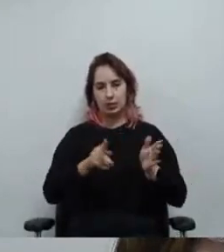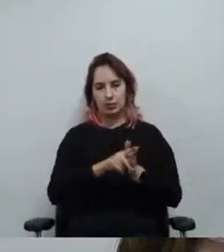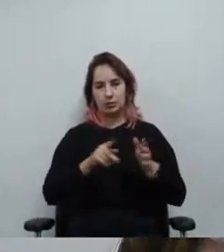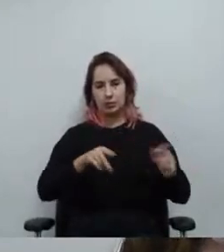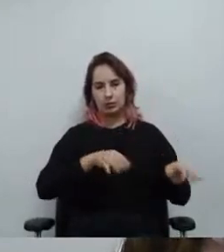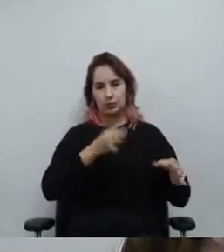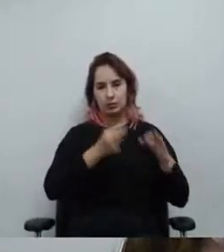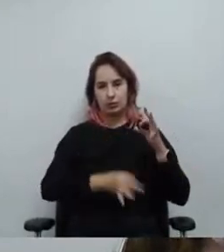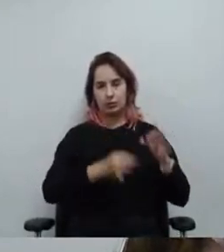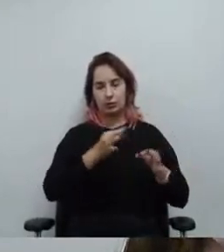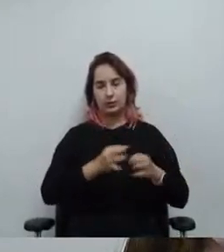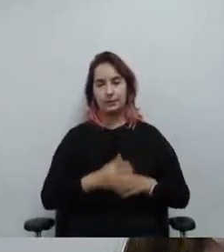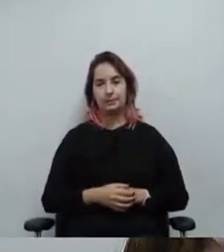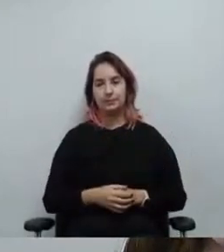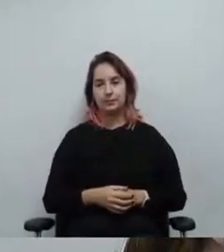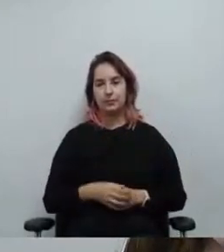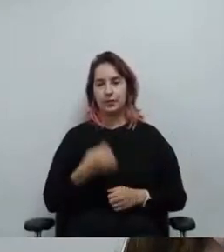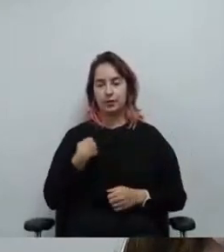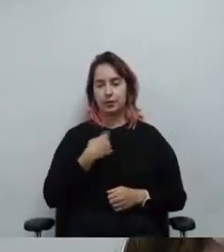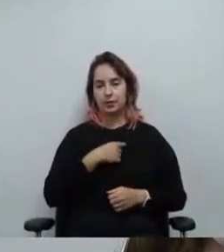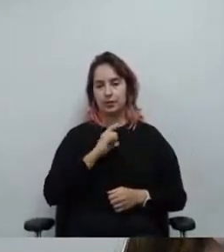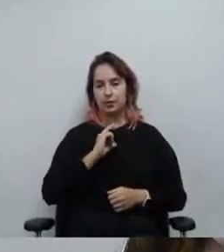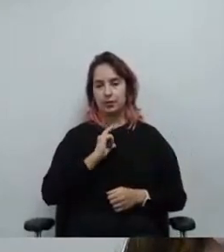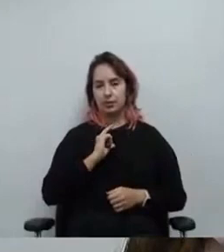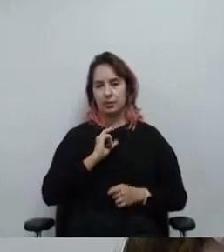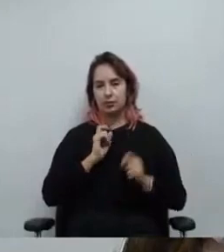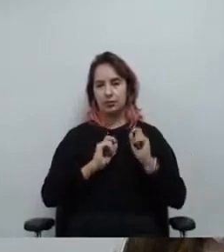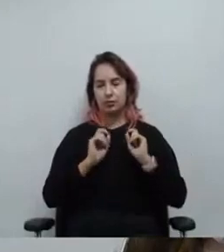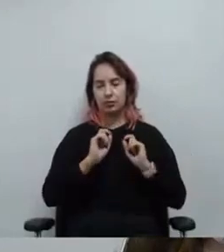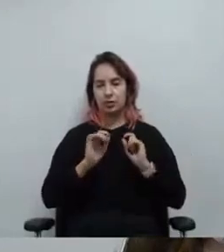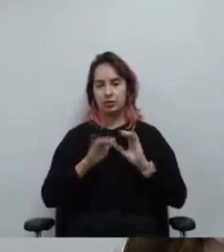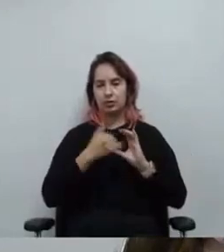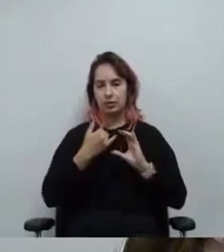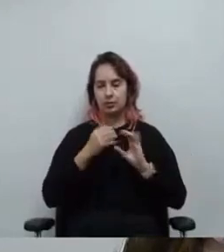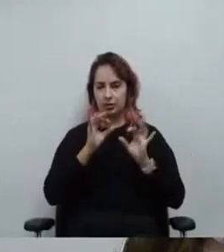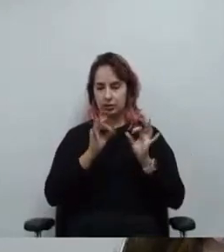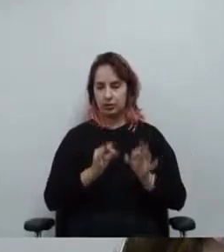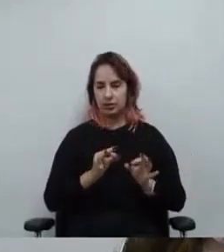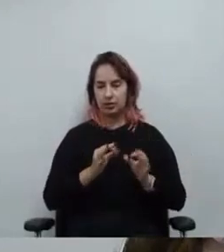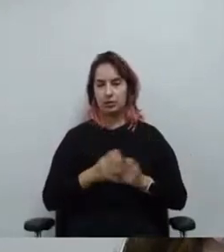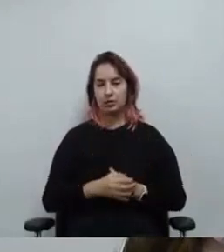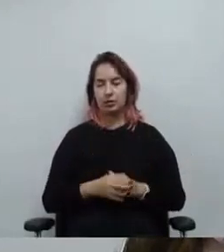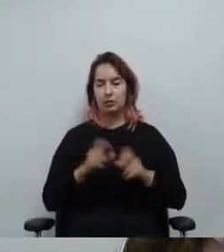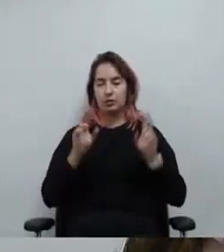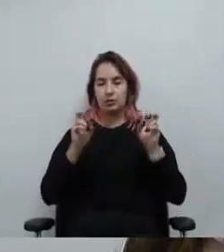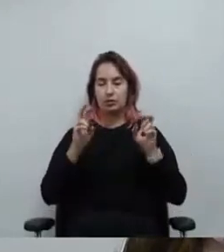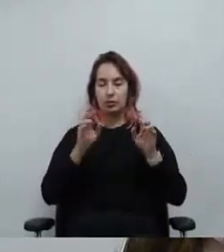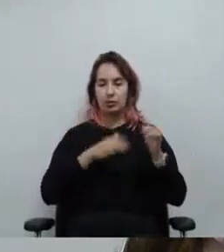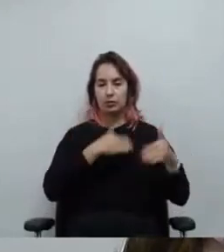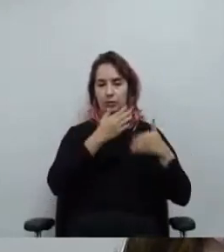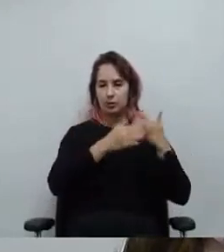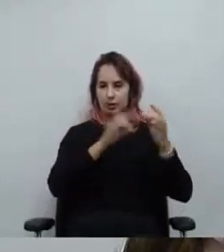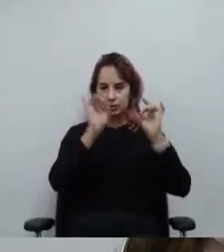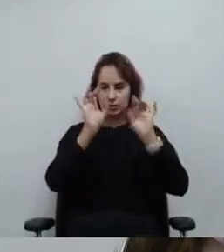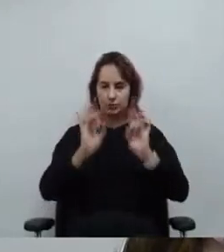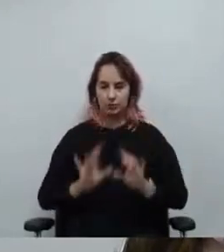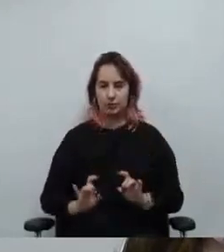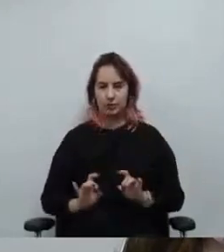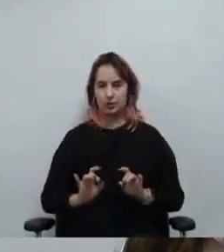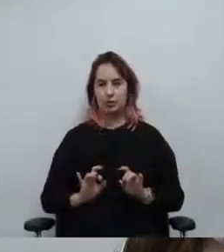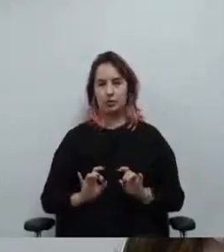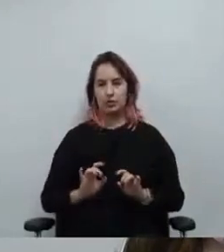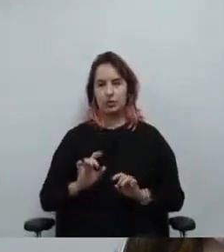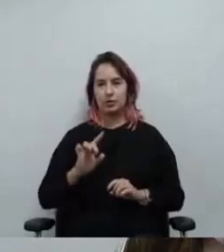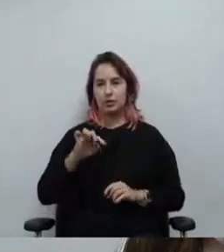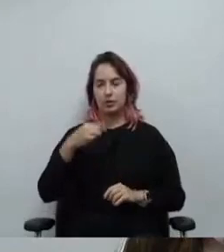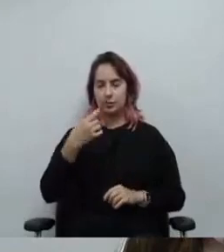aí, presidente, já temos aqui um encaminhamento bastante avançado em relação a esse processo específico que vai vir na ordem do dia para a